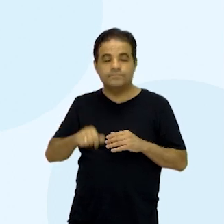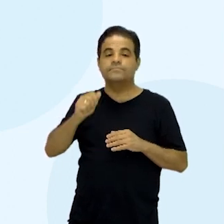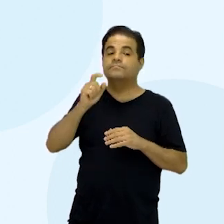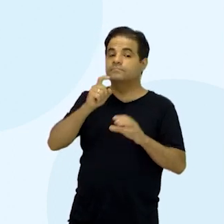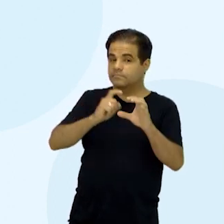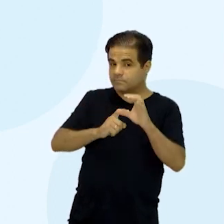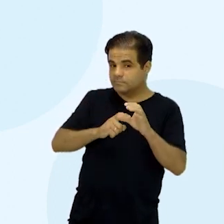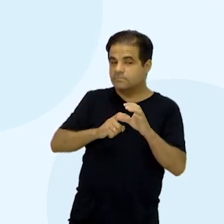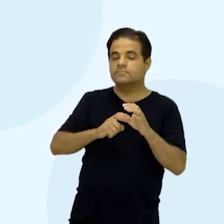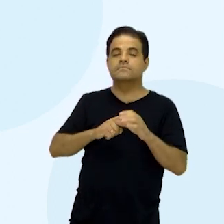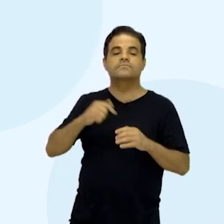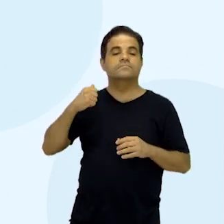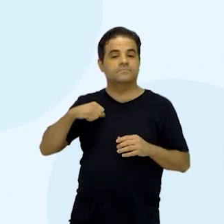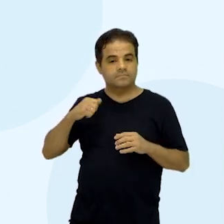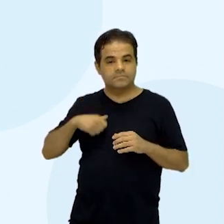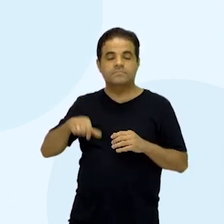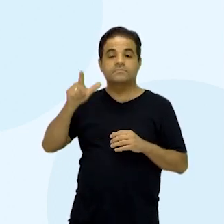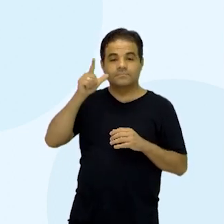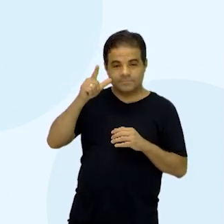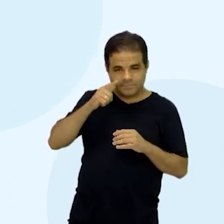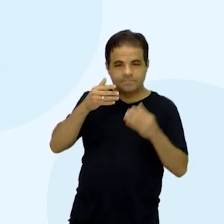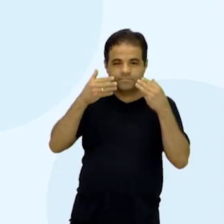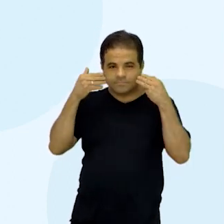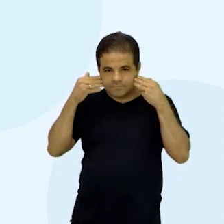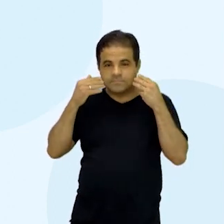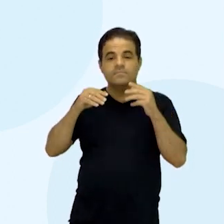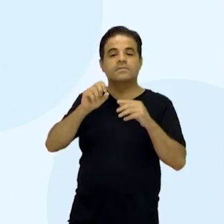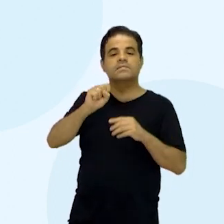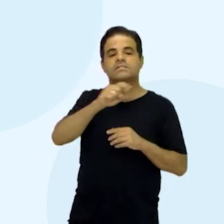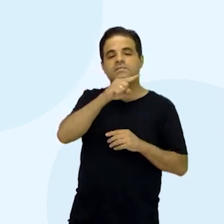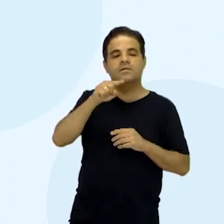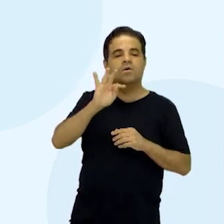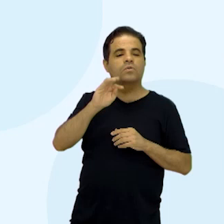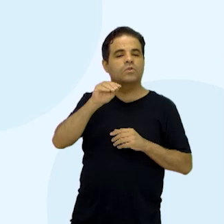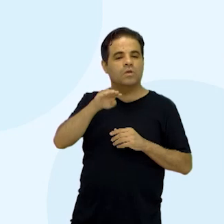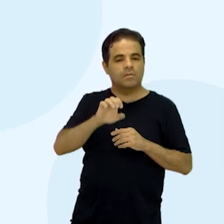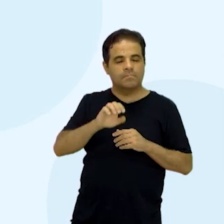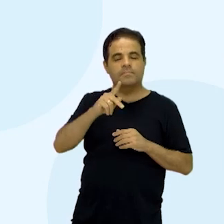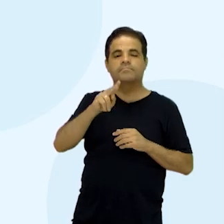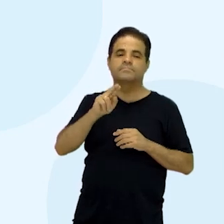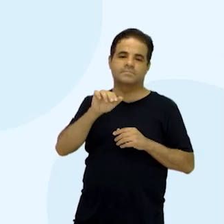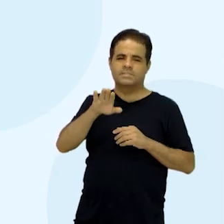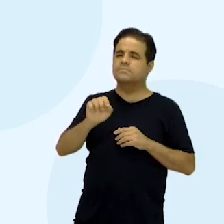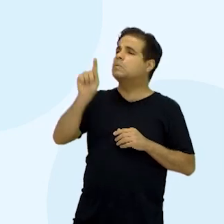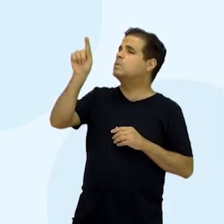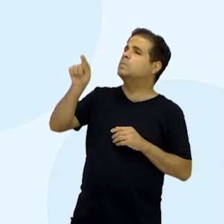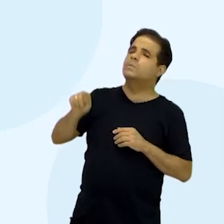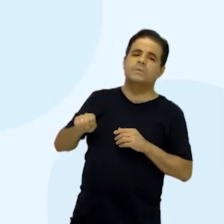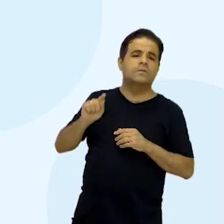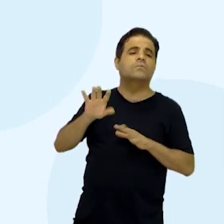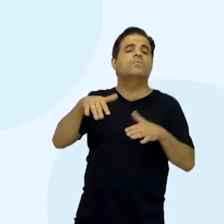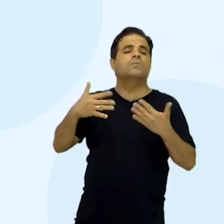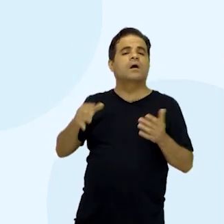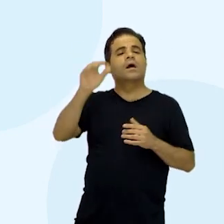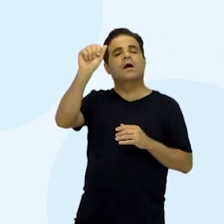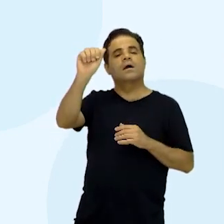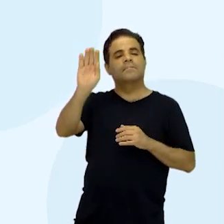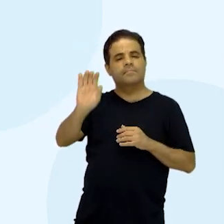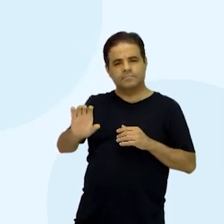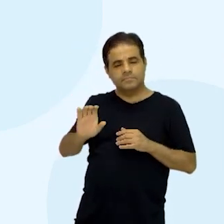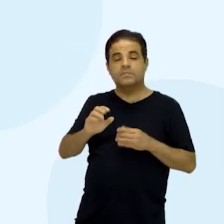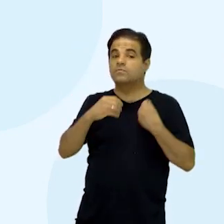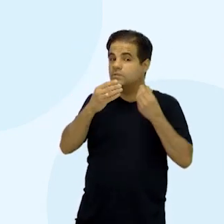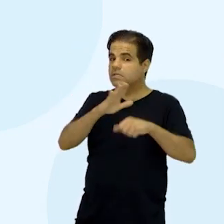Cabo Verde, Guiné-Bissau, Moçambique, São Tomé e Príncipe. O que acontece aqui? A, B ou C? Eu vou deixar